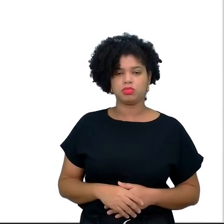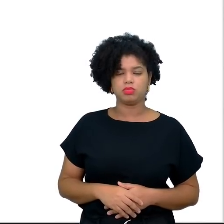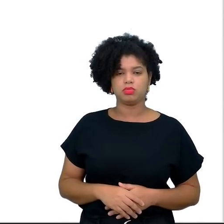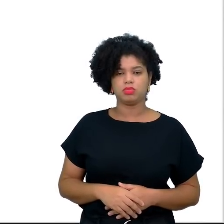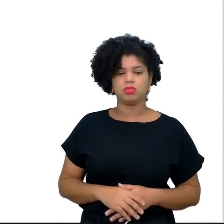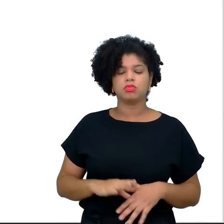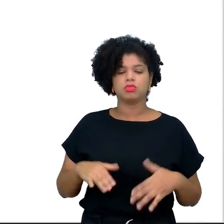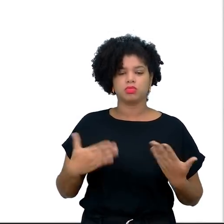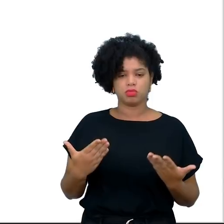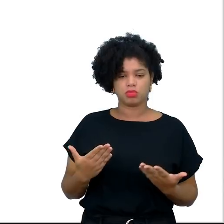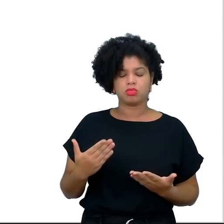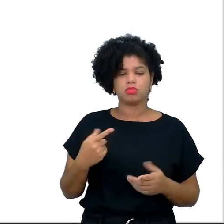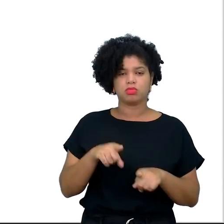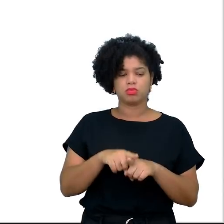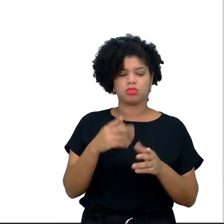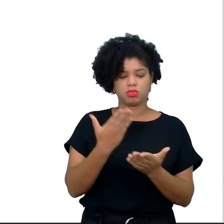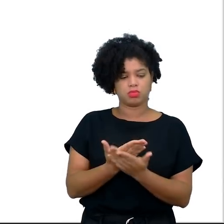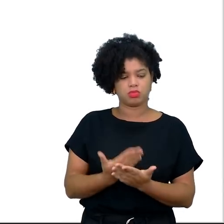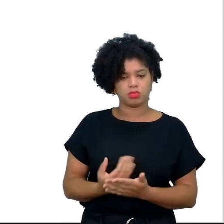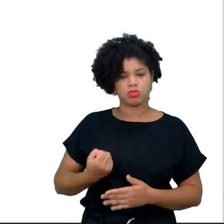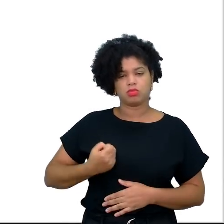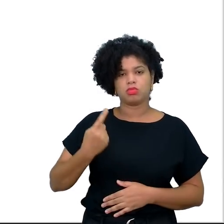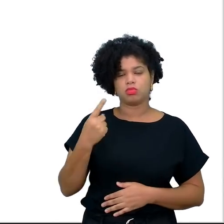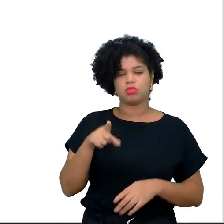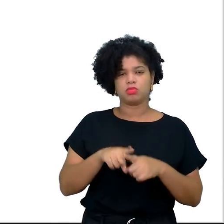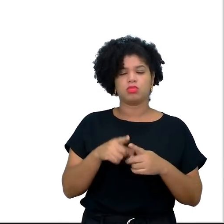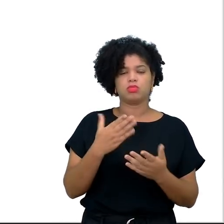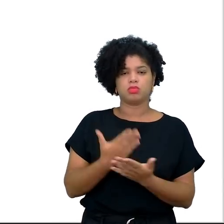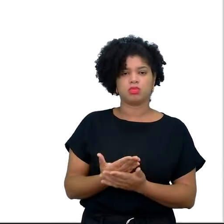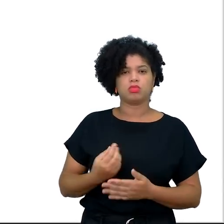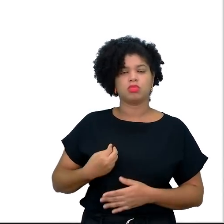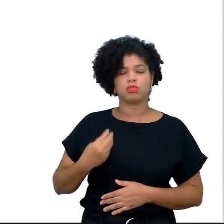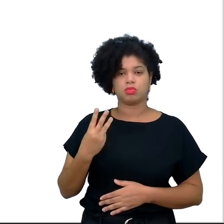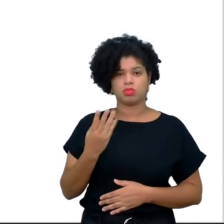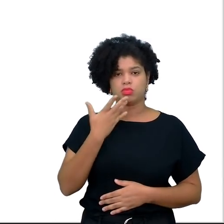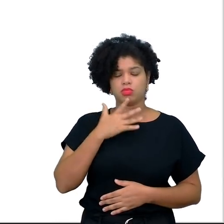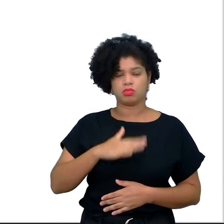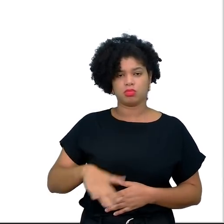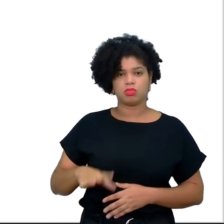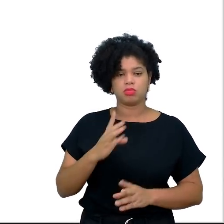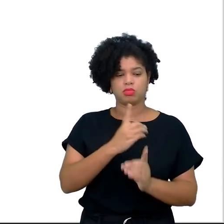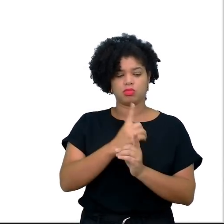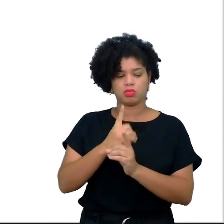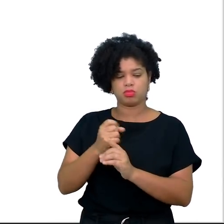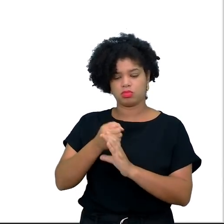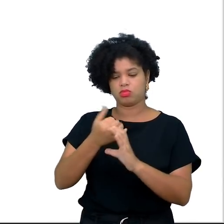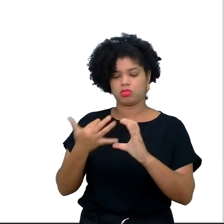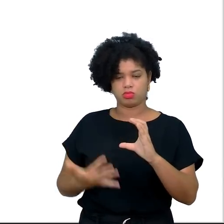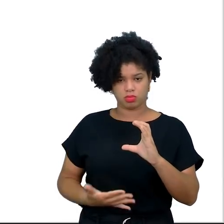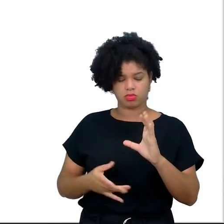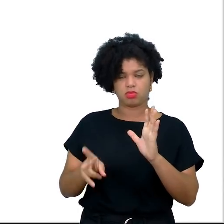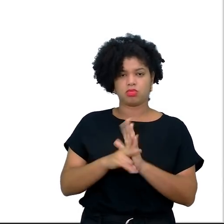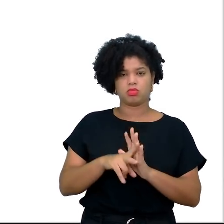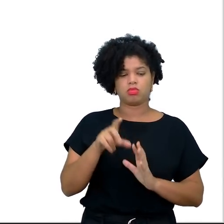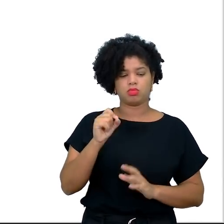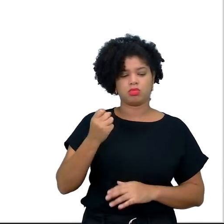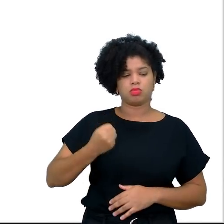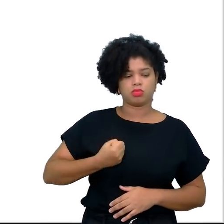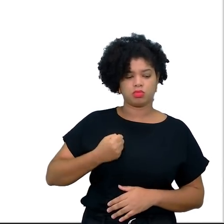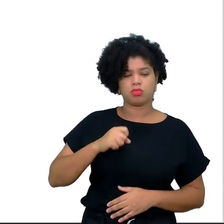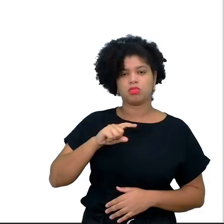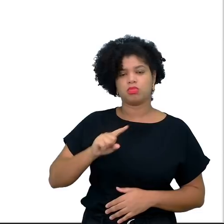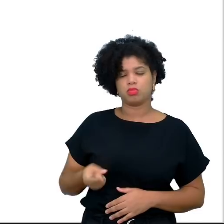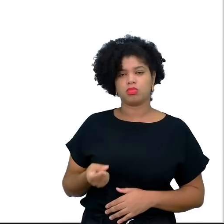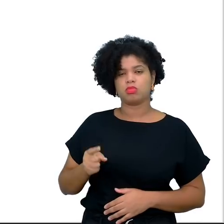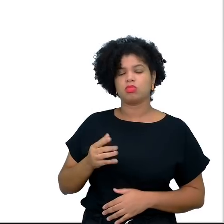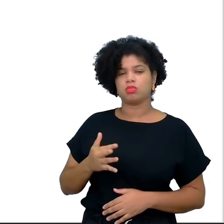E ainda na aula 1 e 3, as crianças elas irão identificar as características do sistema de numeração